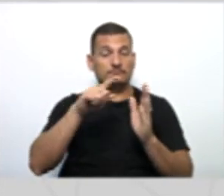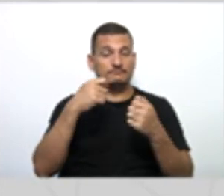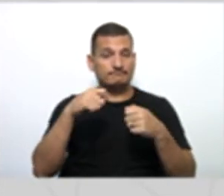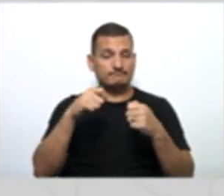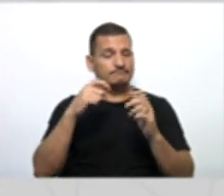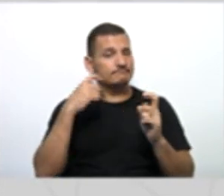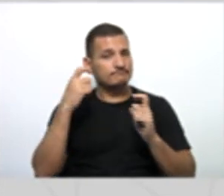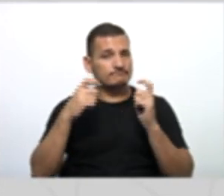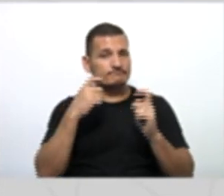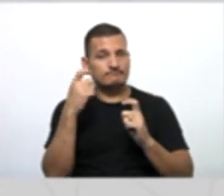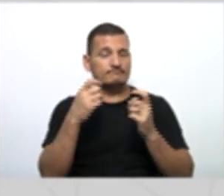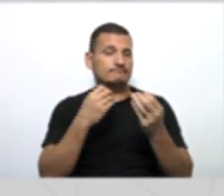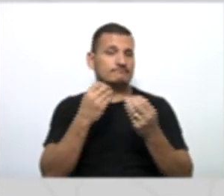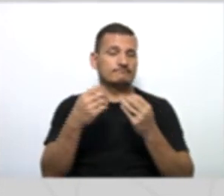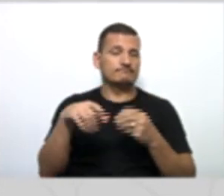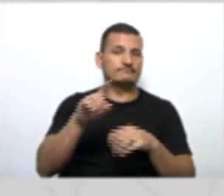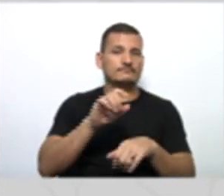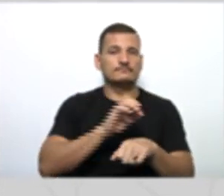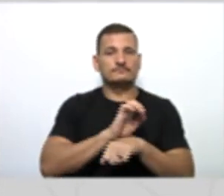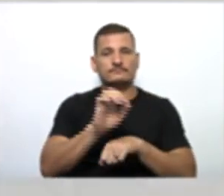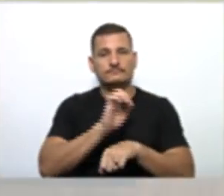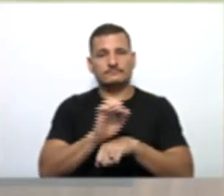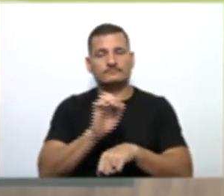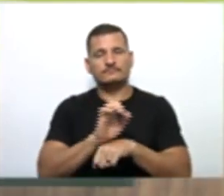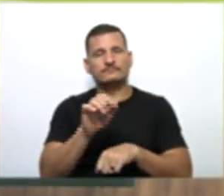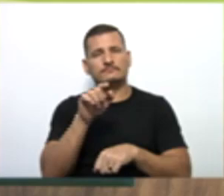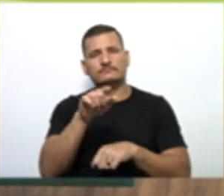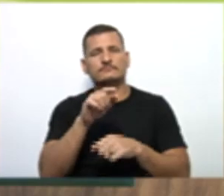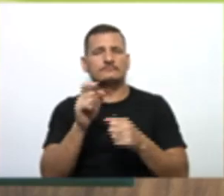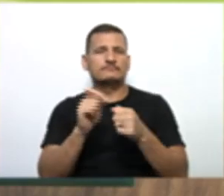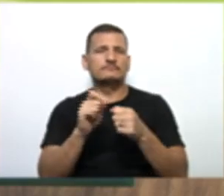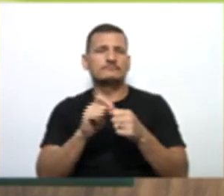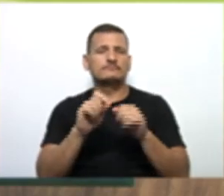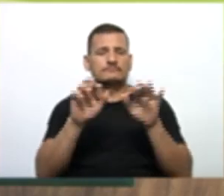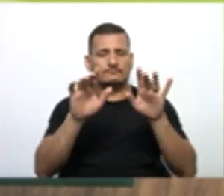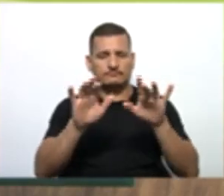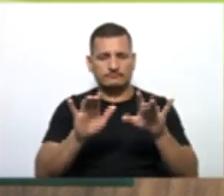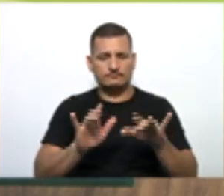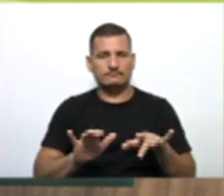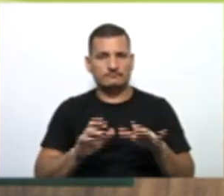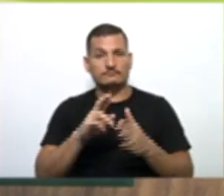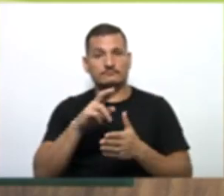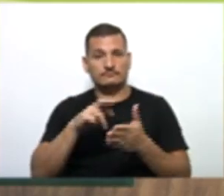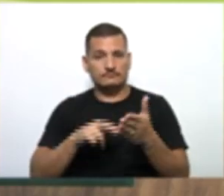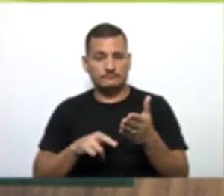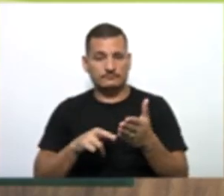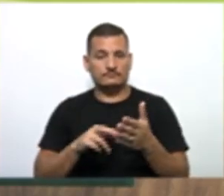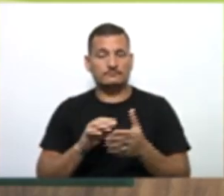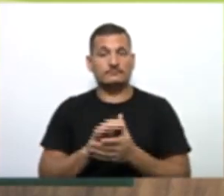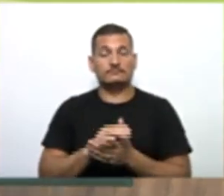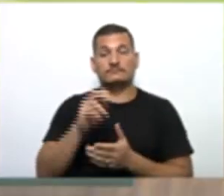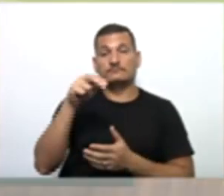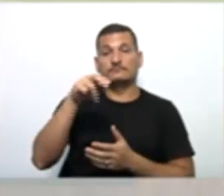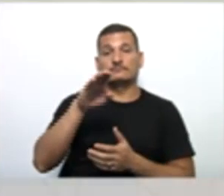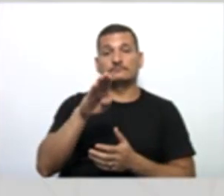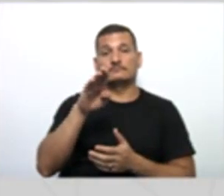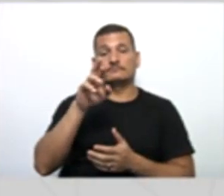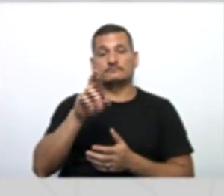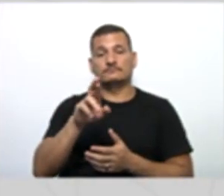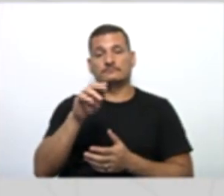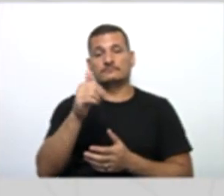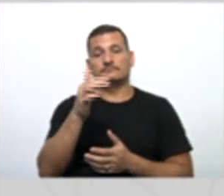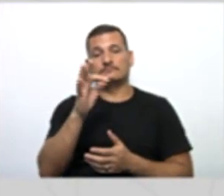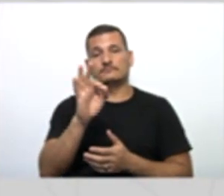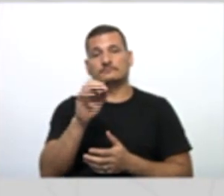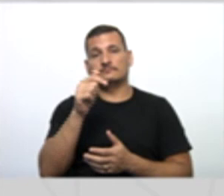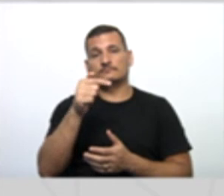preocupar quando vocês forem fazer o estágio, de que forma que vocês vão escrever esse relatório. Então, segundo a NBR